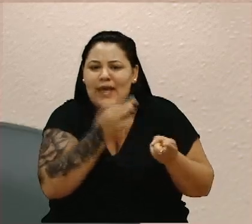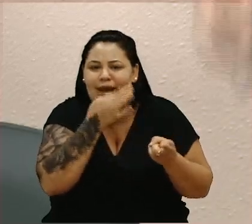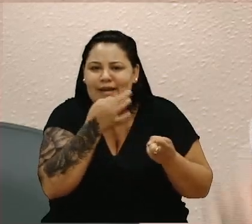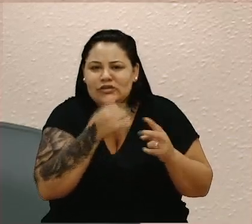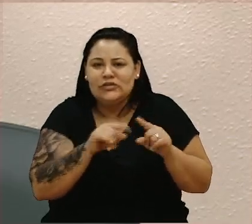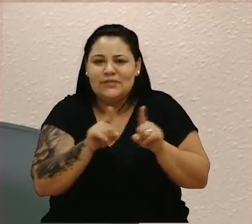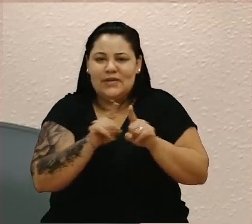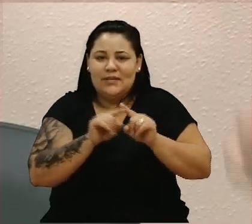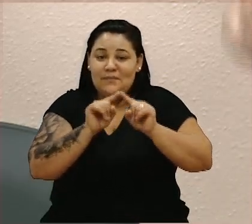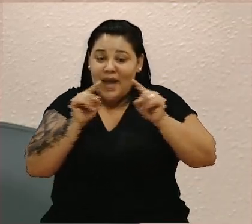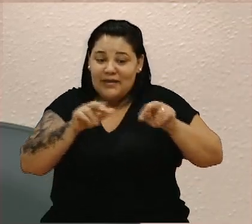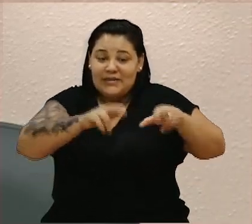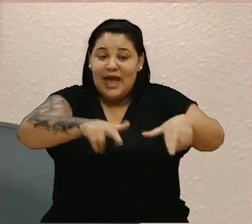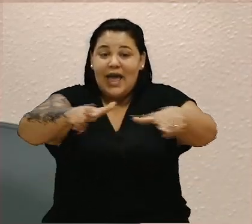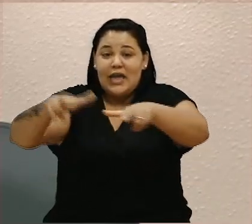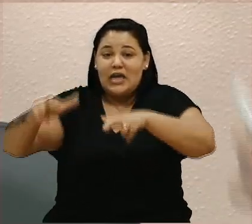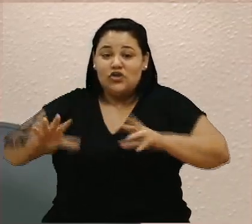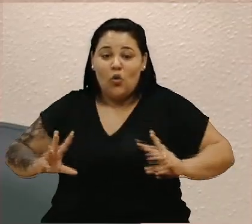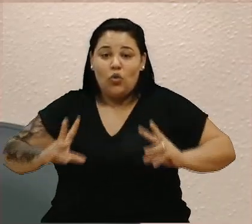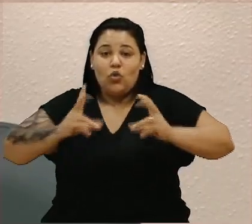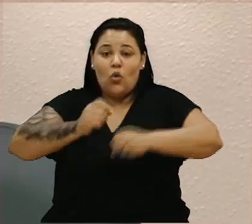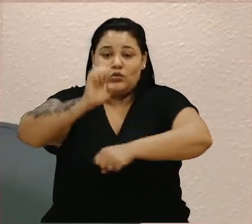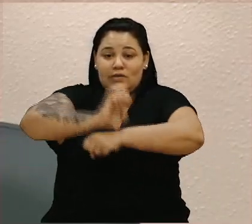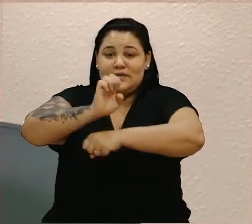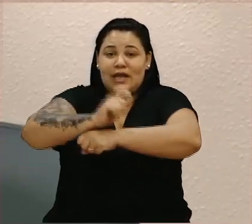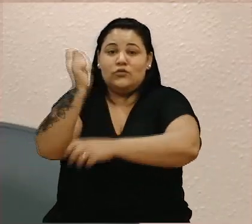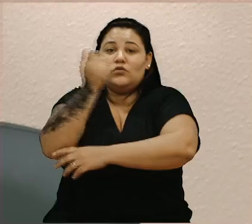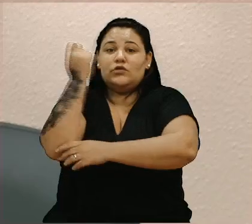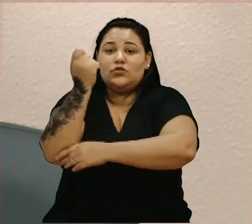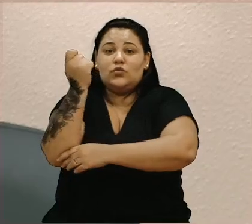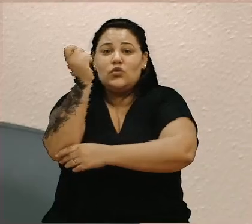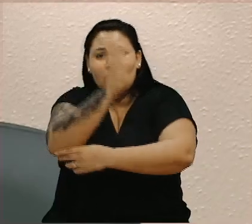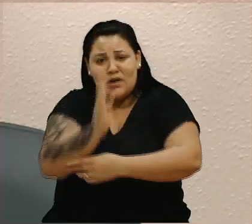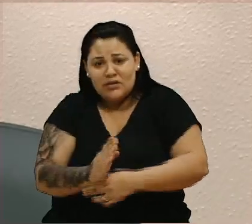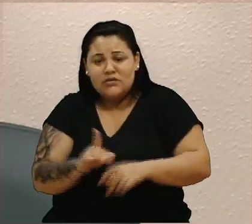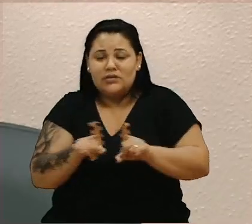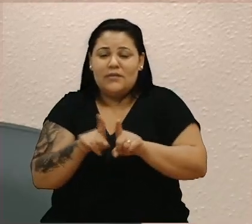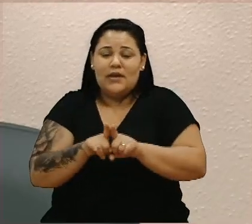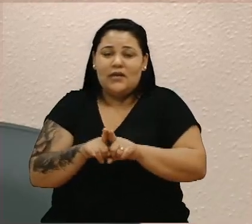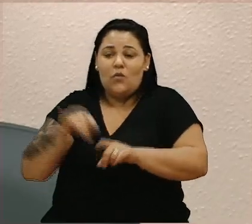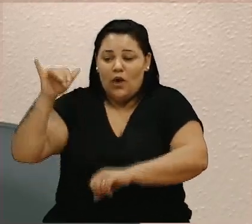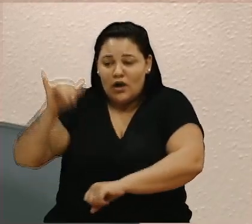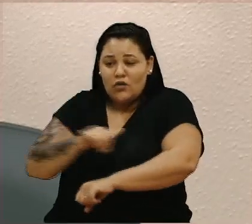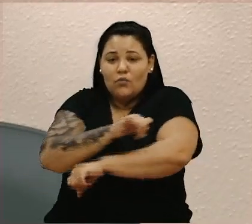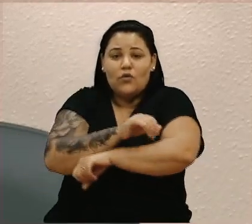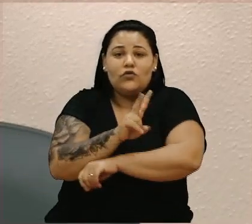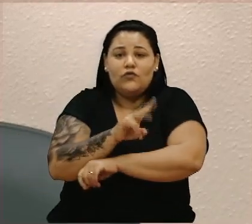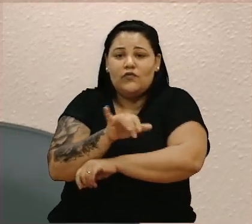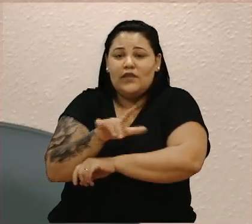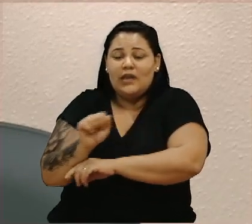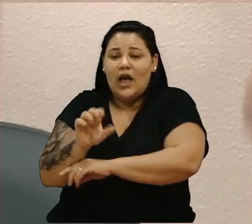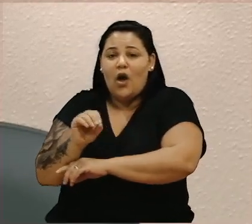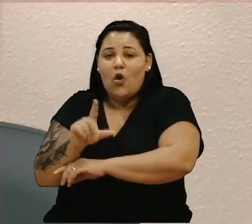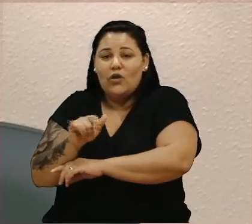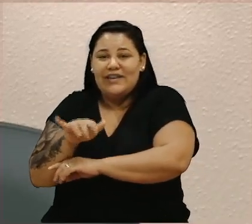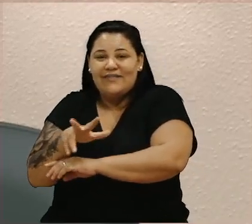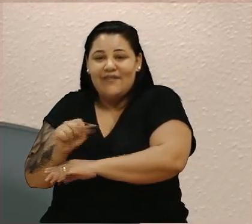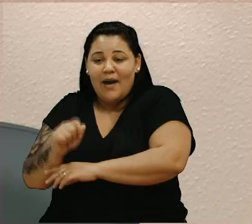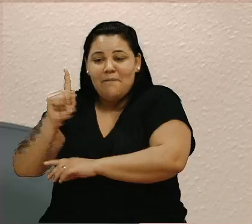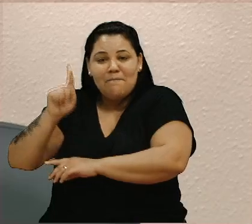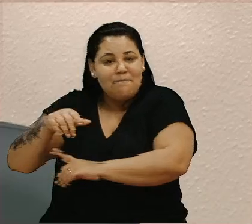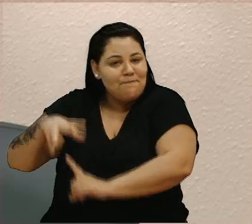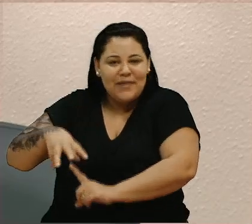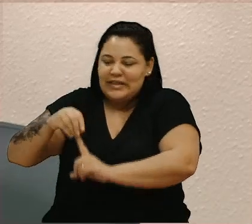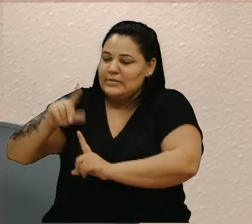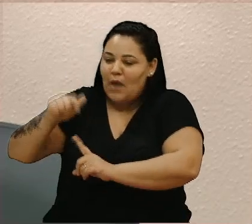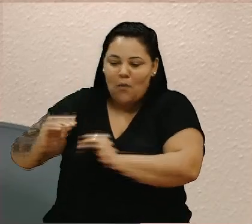são regionais, estaduais e nacionais. O aeroporto de Vila Oliva é fundamental para o desenvolvimento da